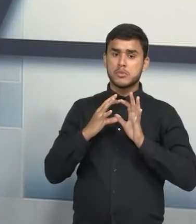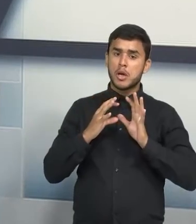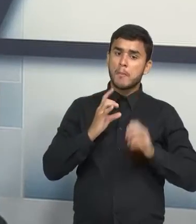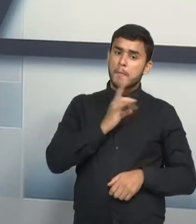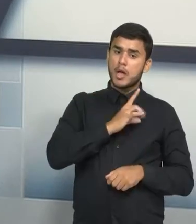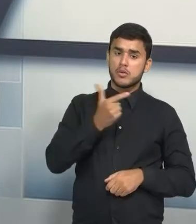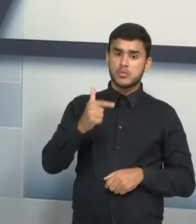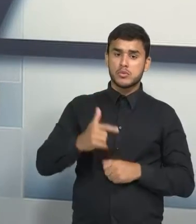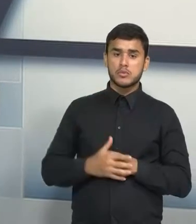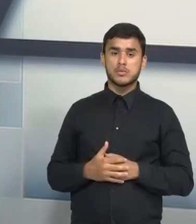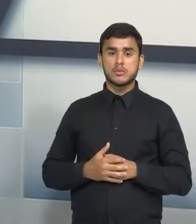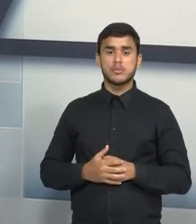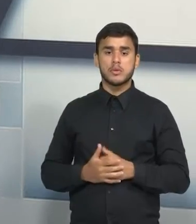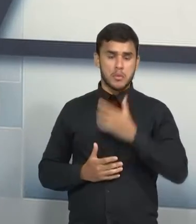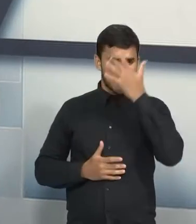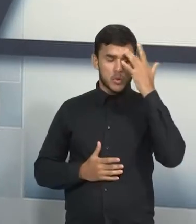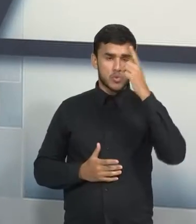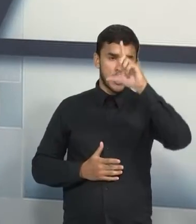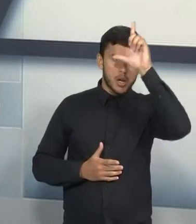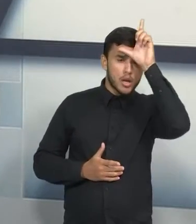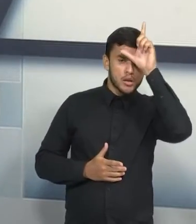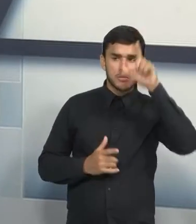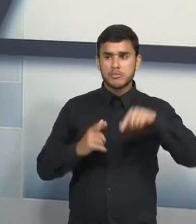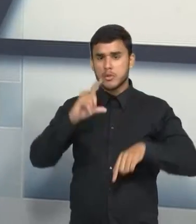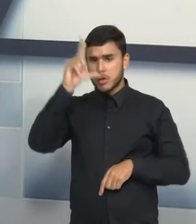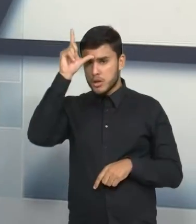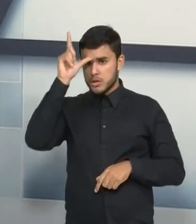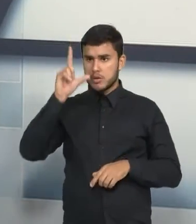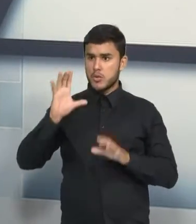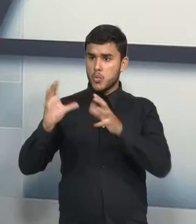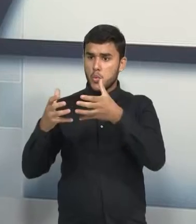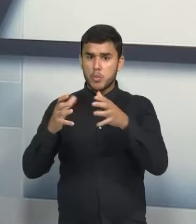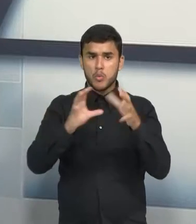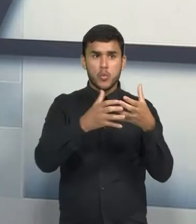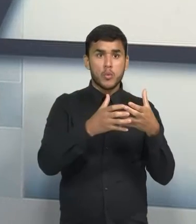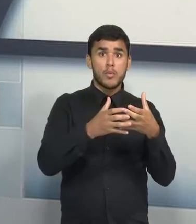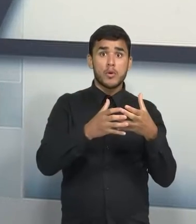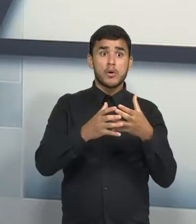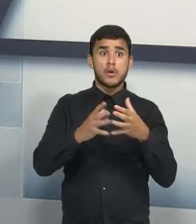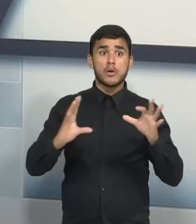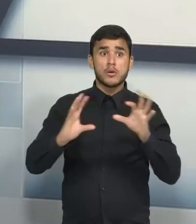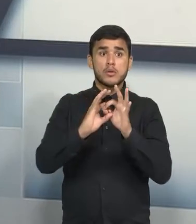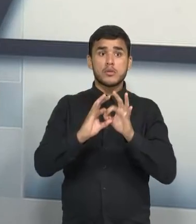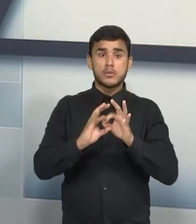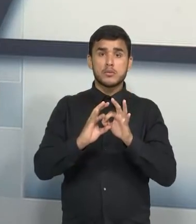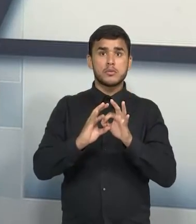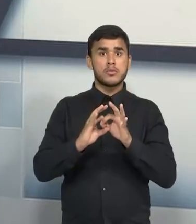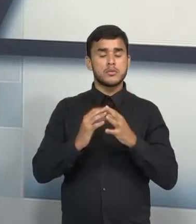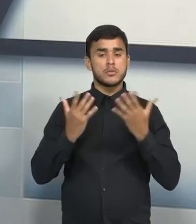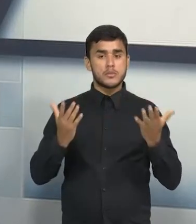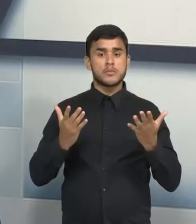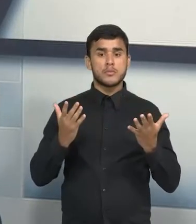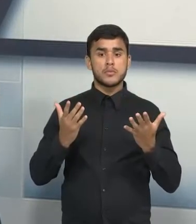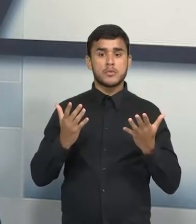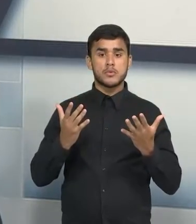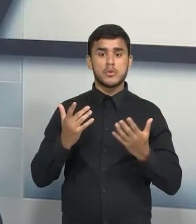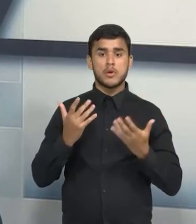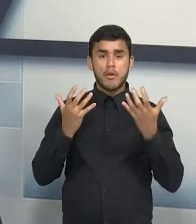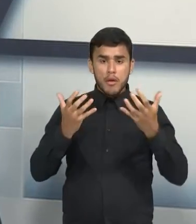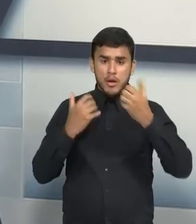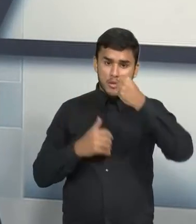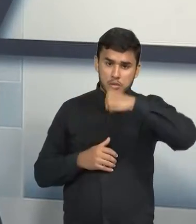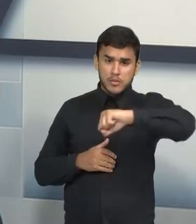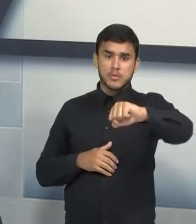frente, de braços dados? Os 2 líderes que são adversários na luta pelo poder, mas são unidos